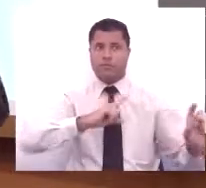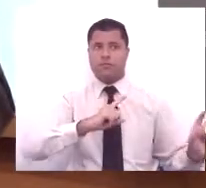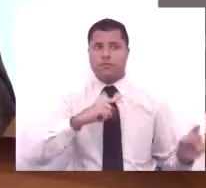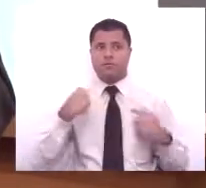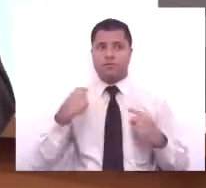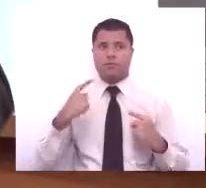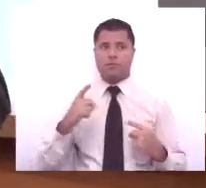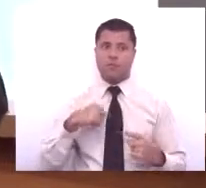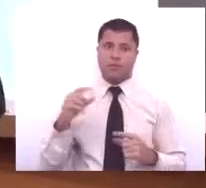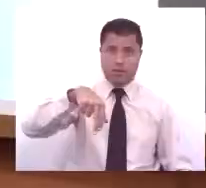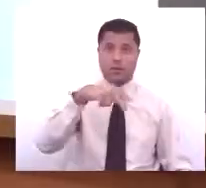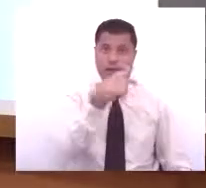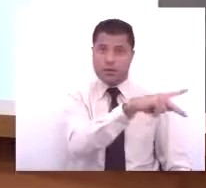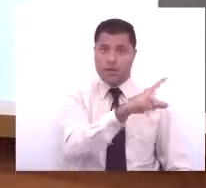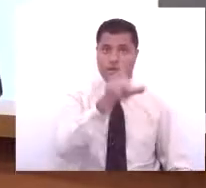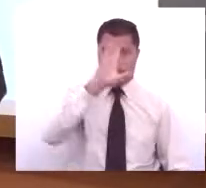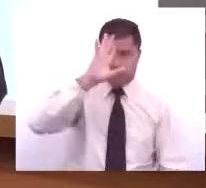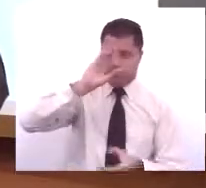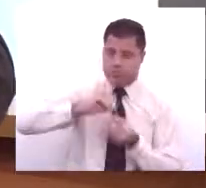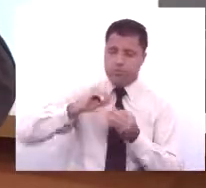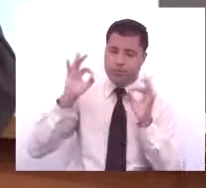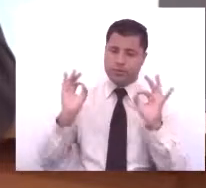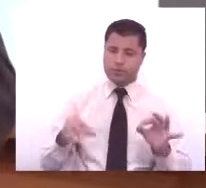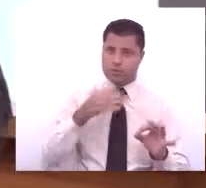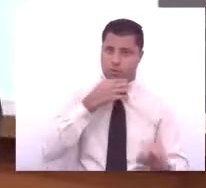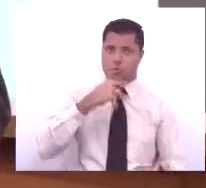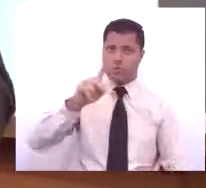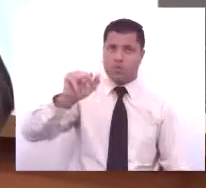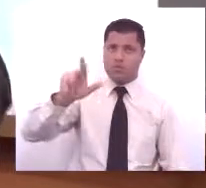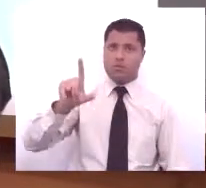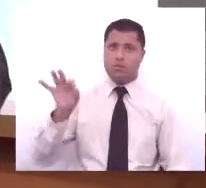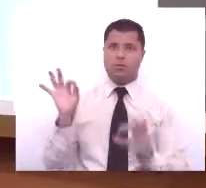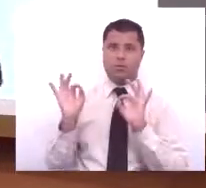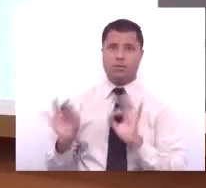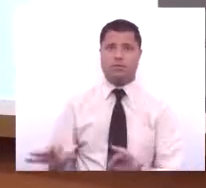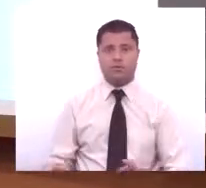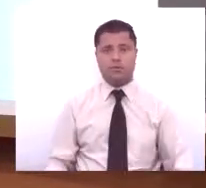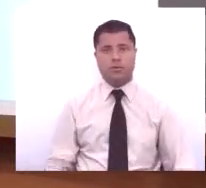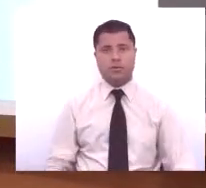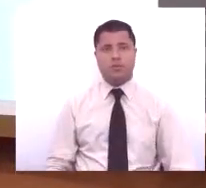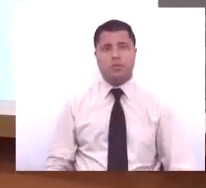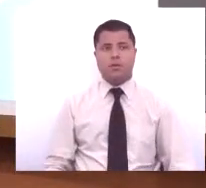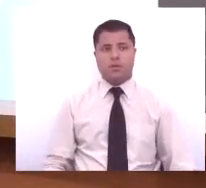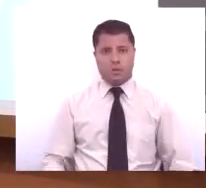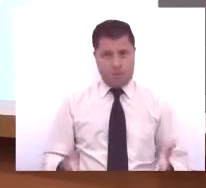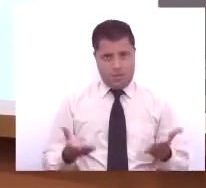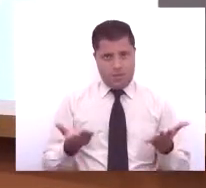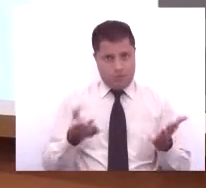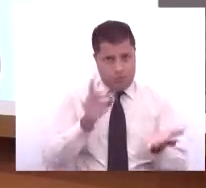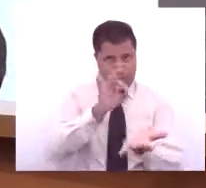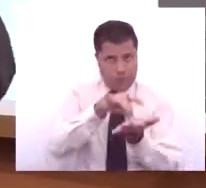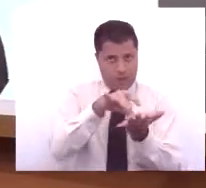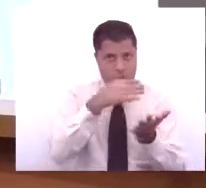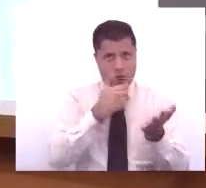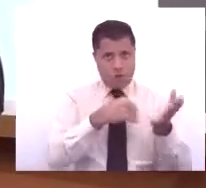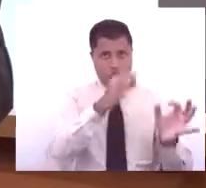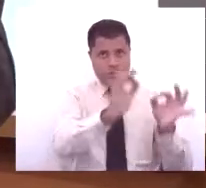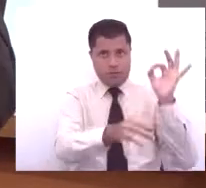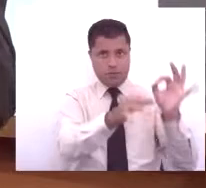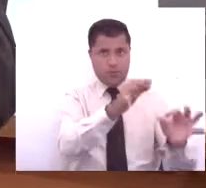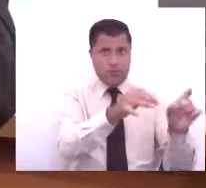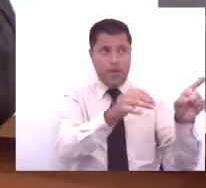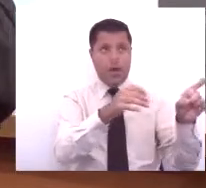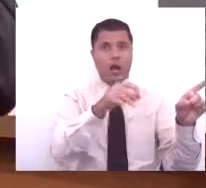Está aqui, ó. Sabemos que não é verdade. O juiz não reconheceu coisa nenhuma. A arguição